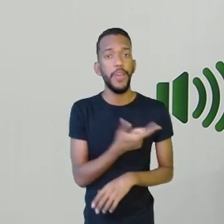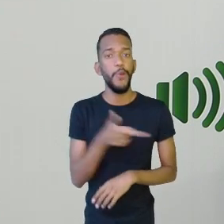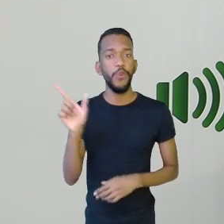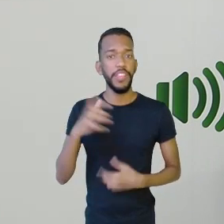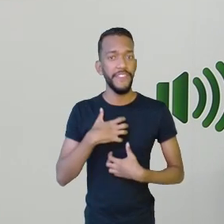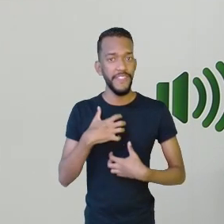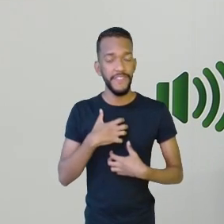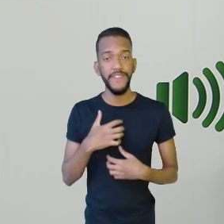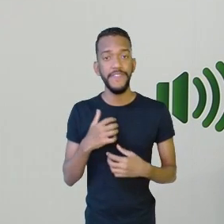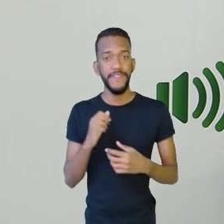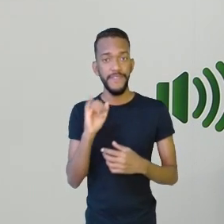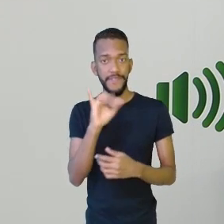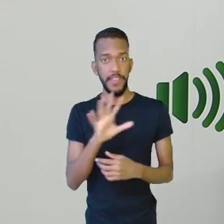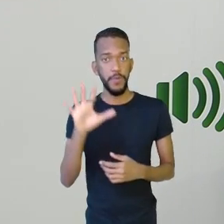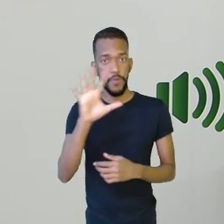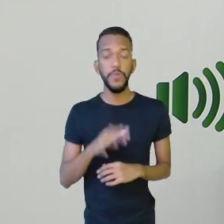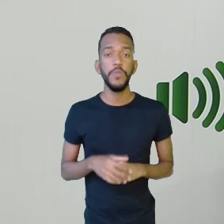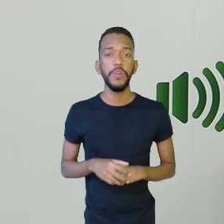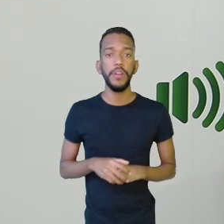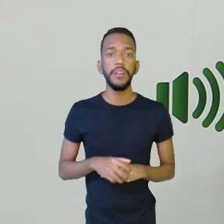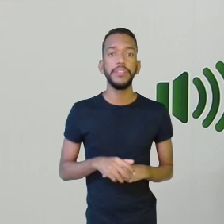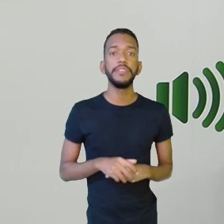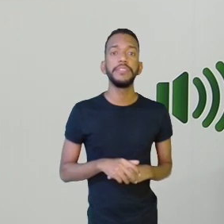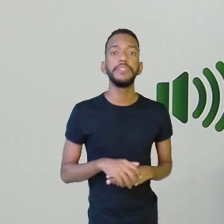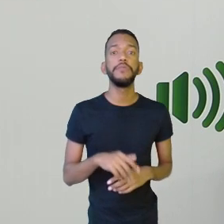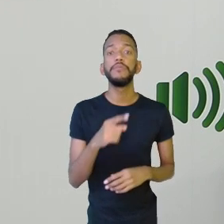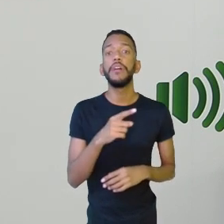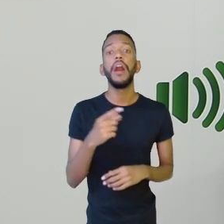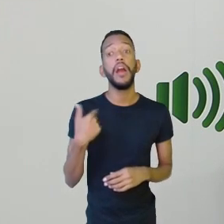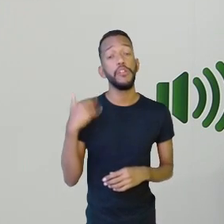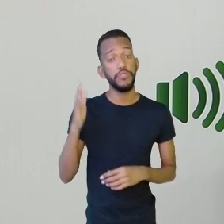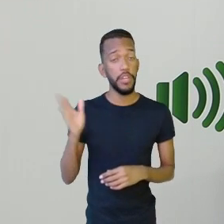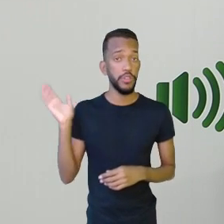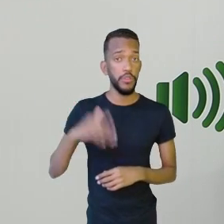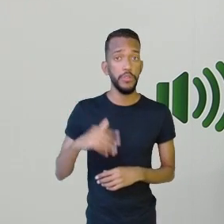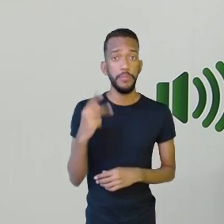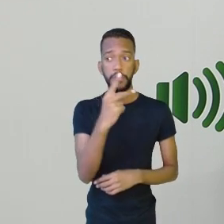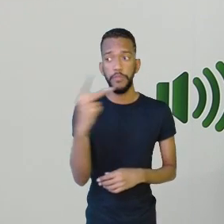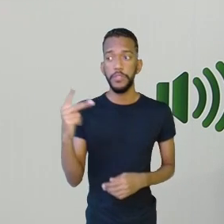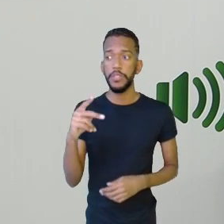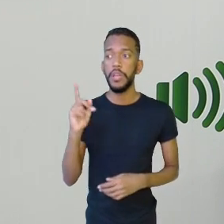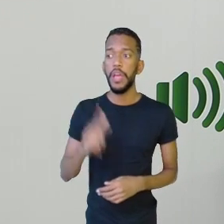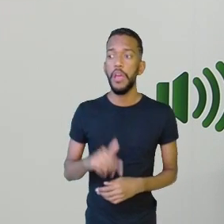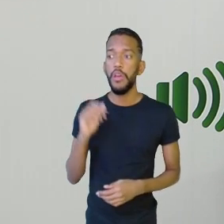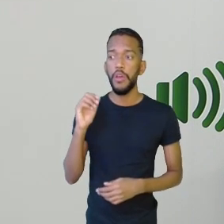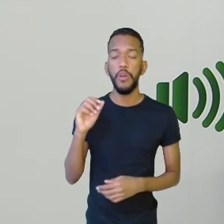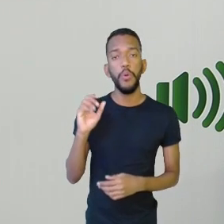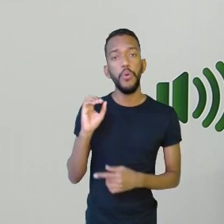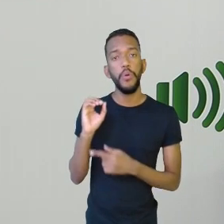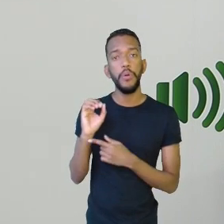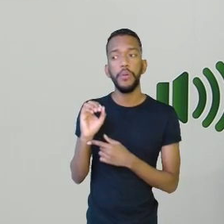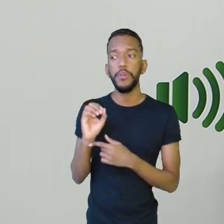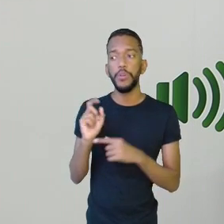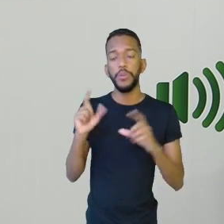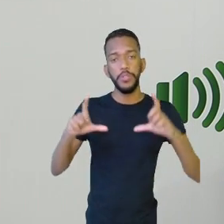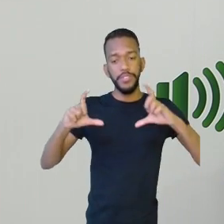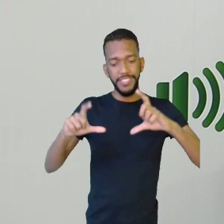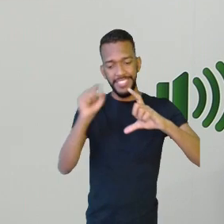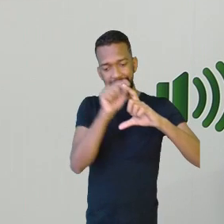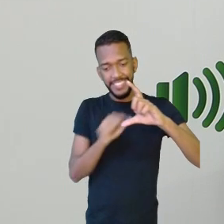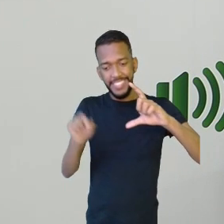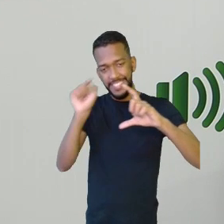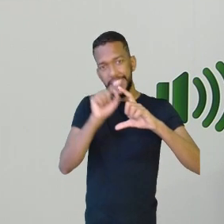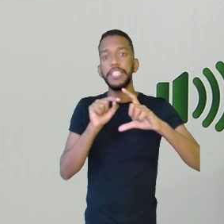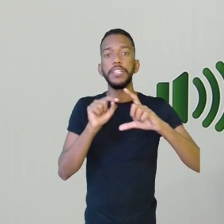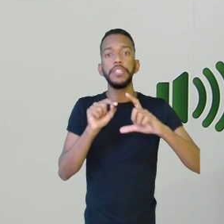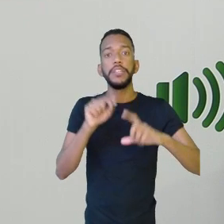figuras. Inclusive, aqui eu trouxe para vocês, o círculo. O círculo aqui, ele